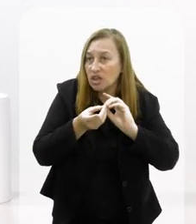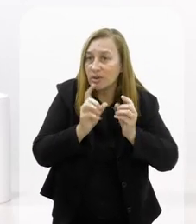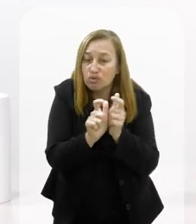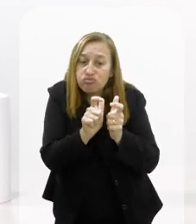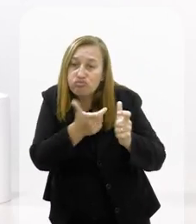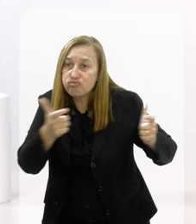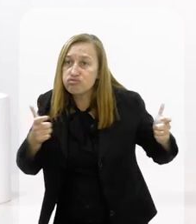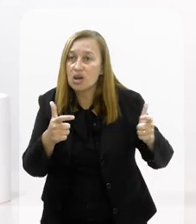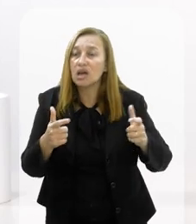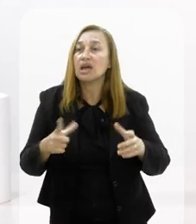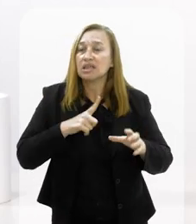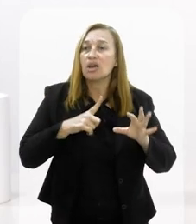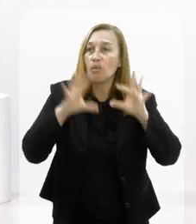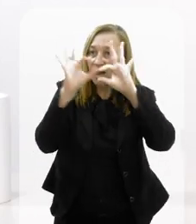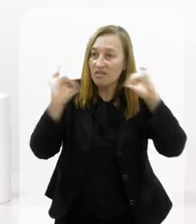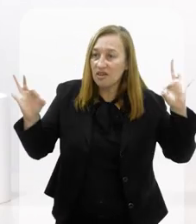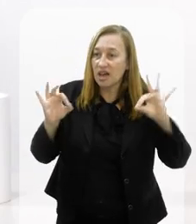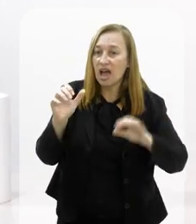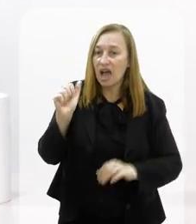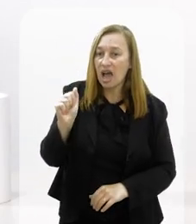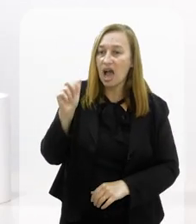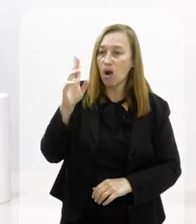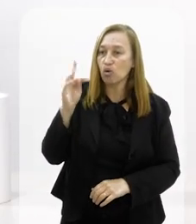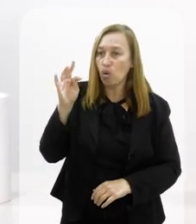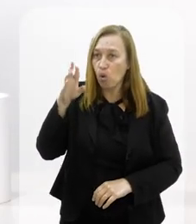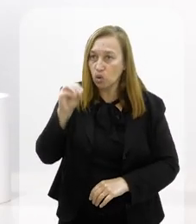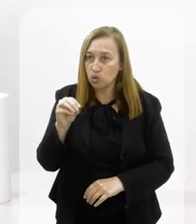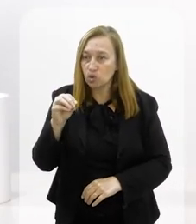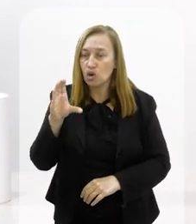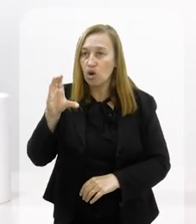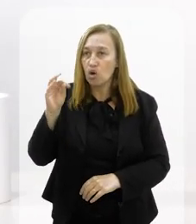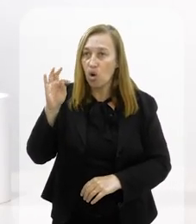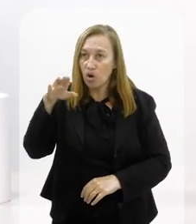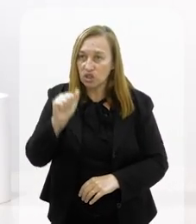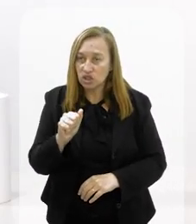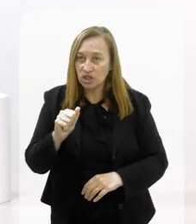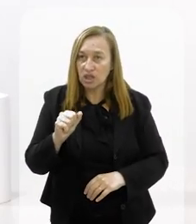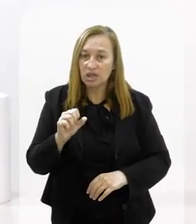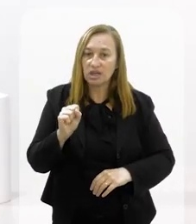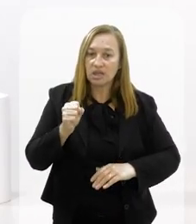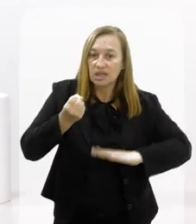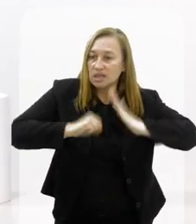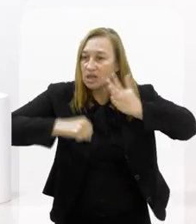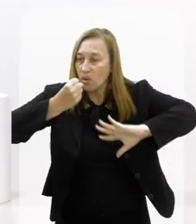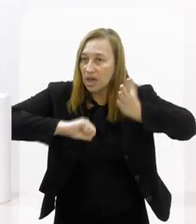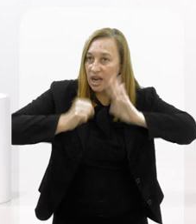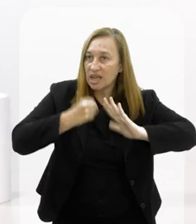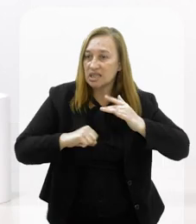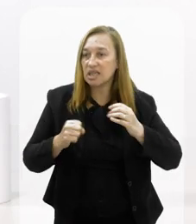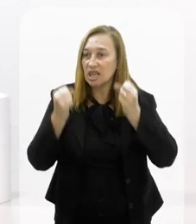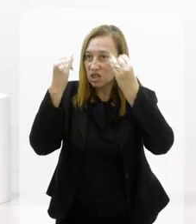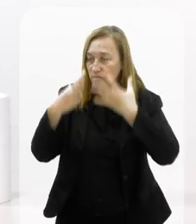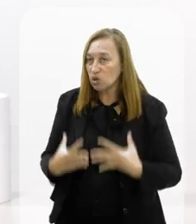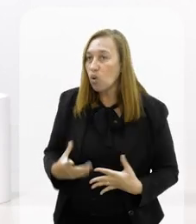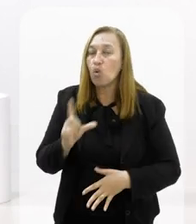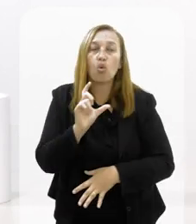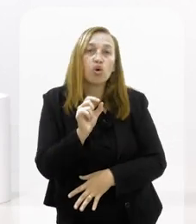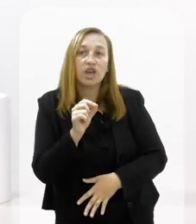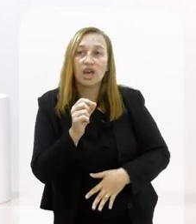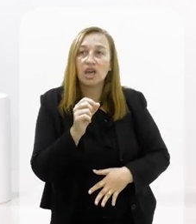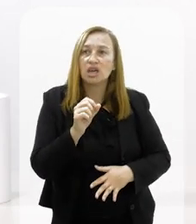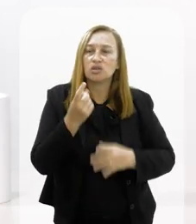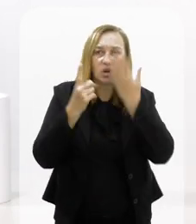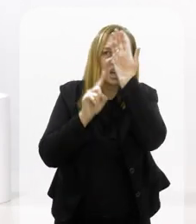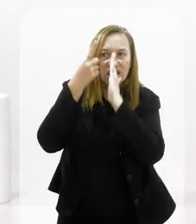vez mais intensa tem uma frase do Haroldo Costa a puxando a sardinha salgueirense que ele diz uma vez que a